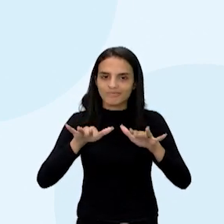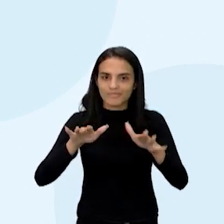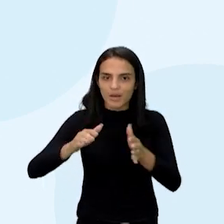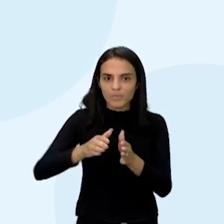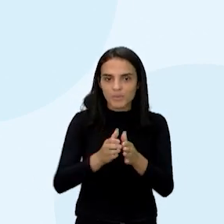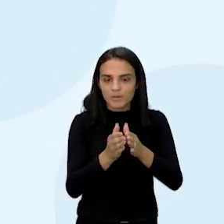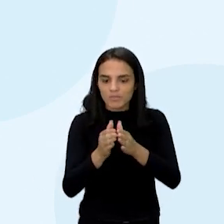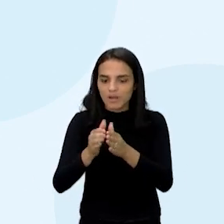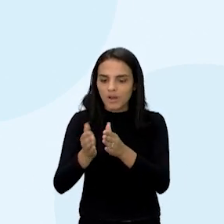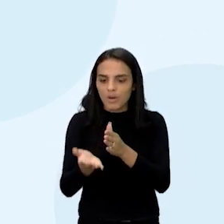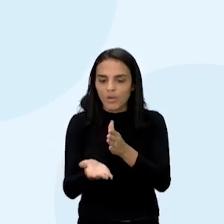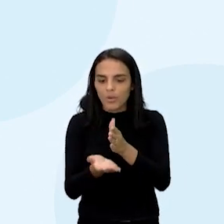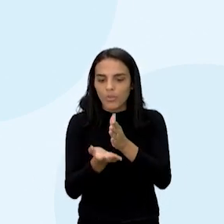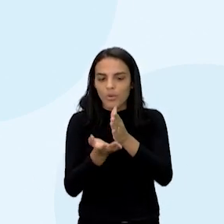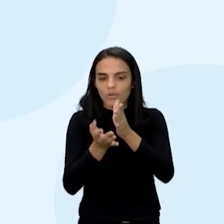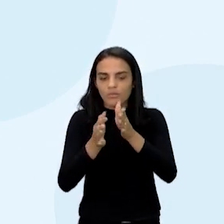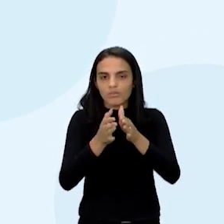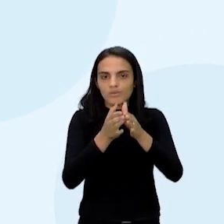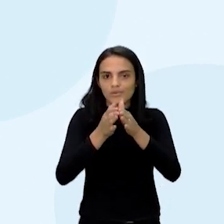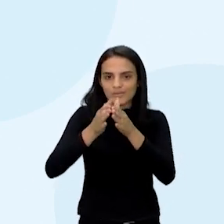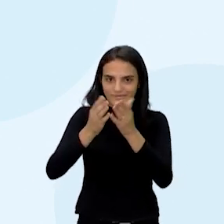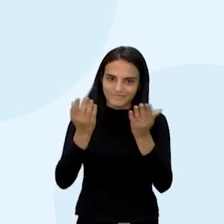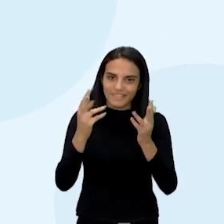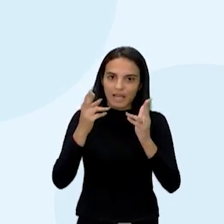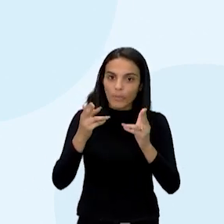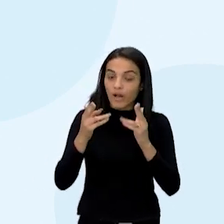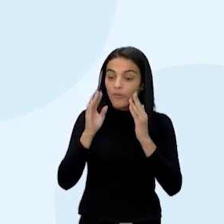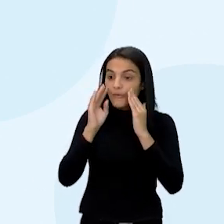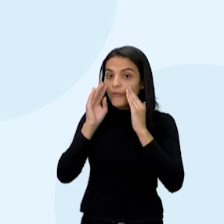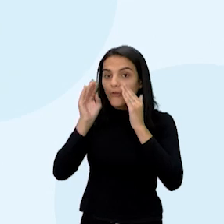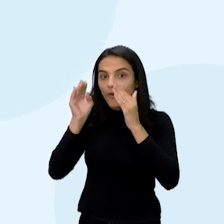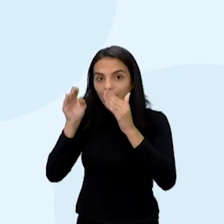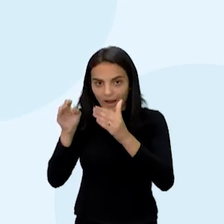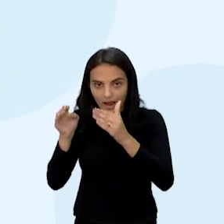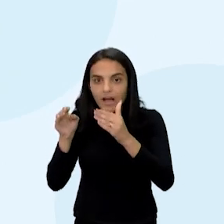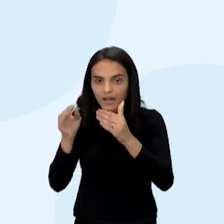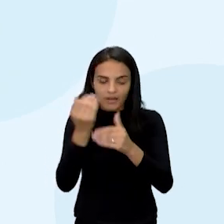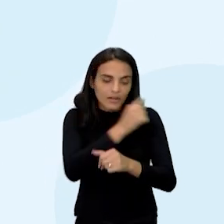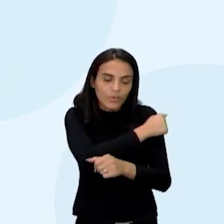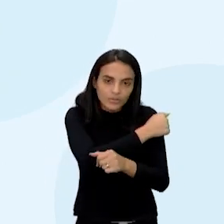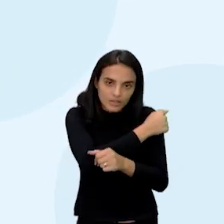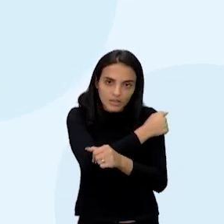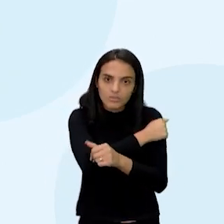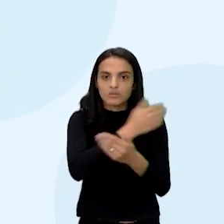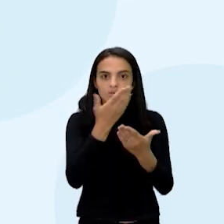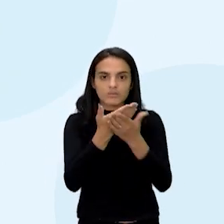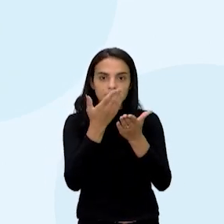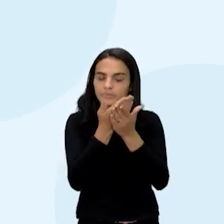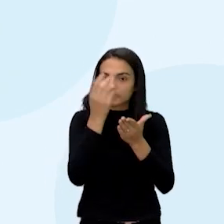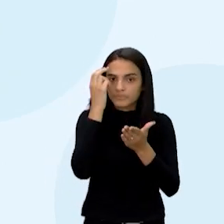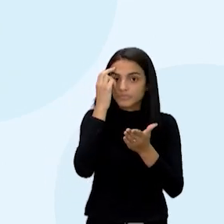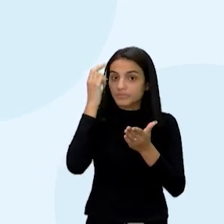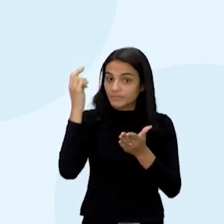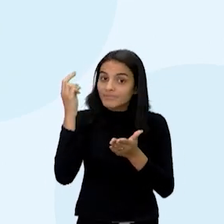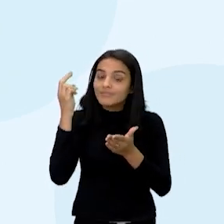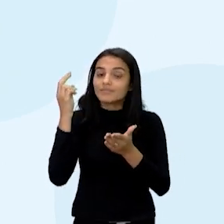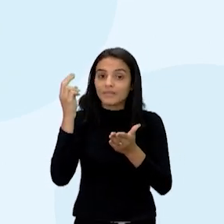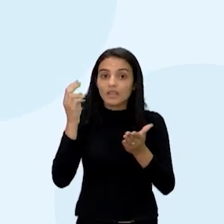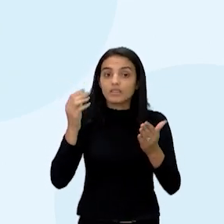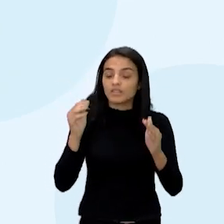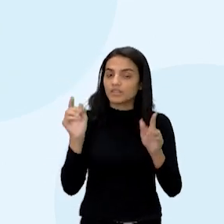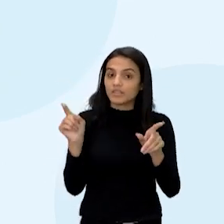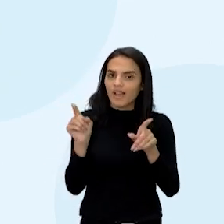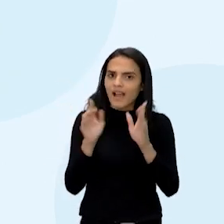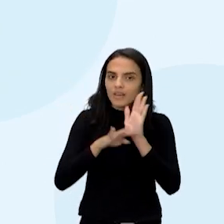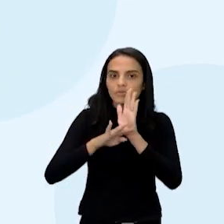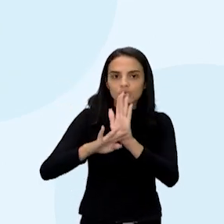né, focado naquele estudante superdotado, mas a gente pode ampliar esse trabalho para os demais estudantes, a gente favorece o desenvolvimento